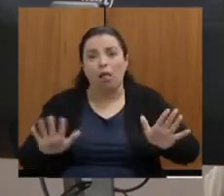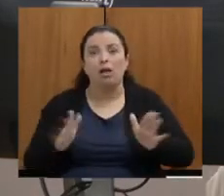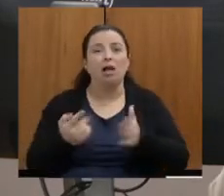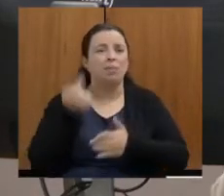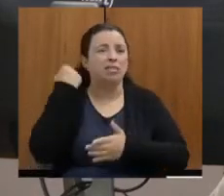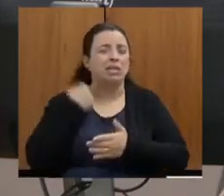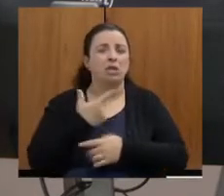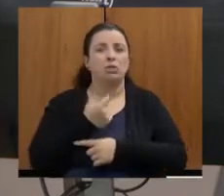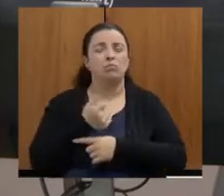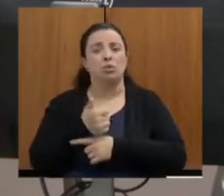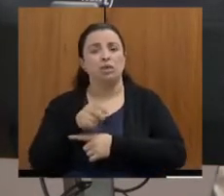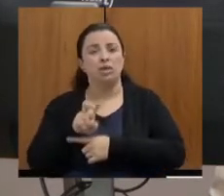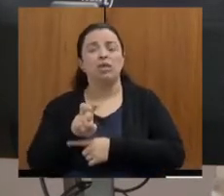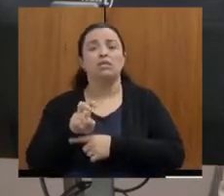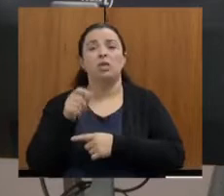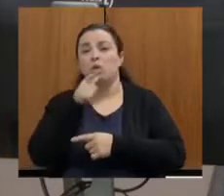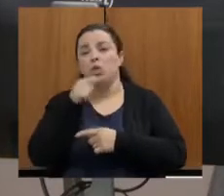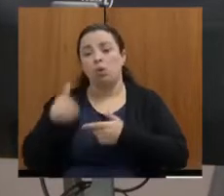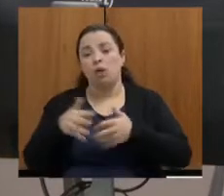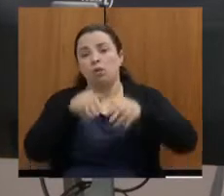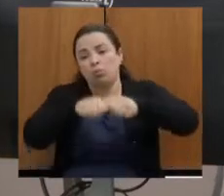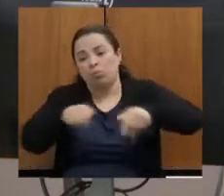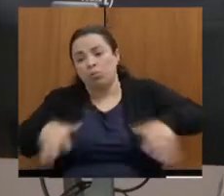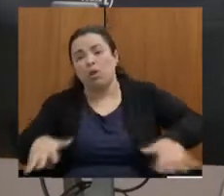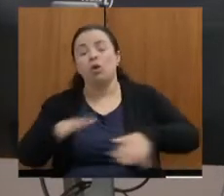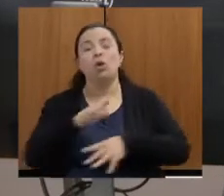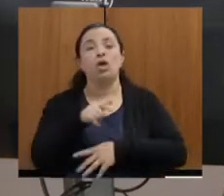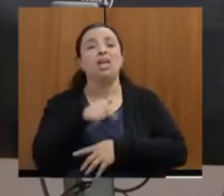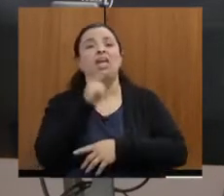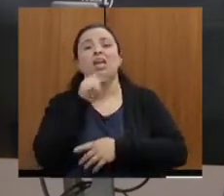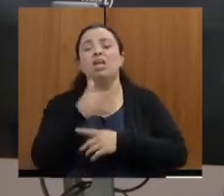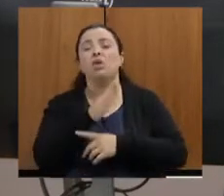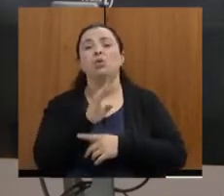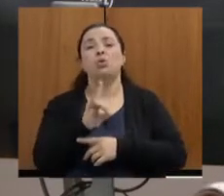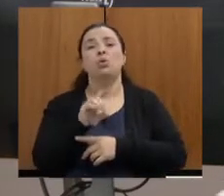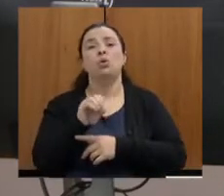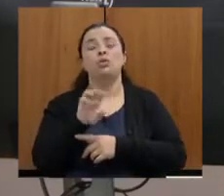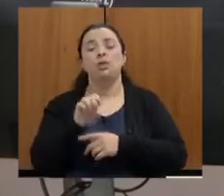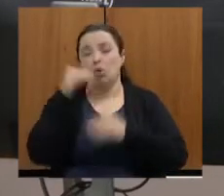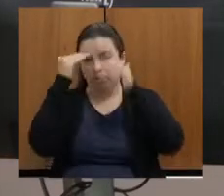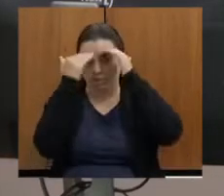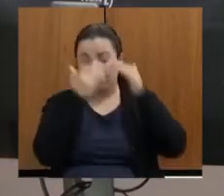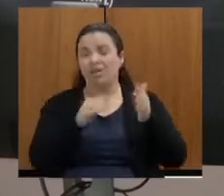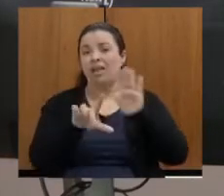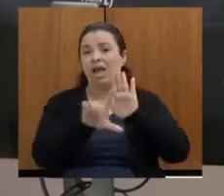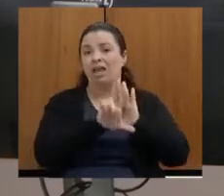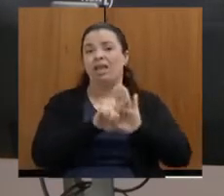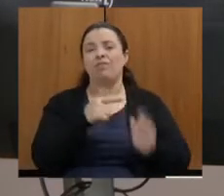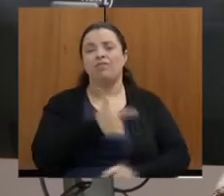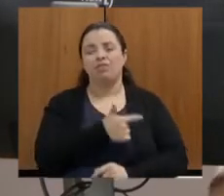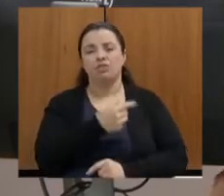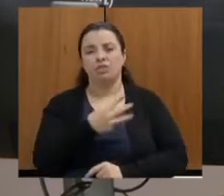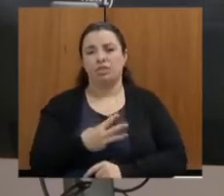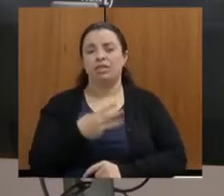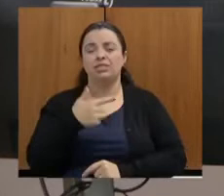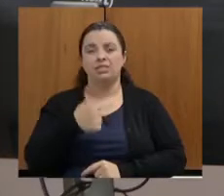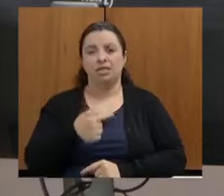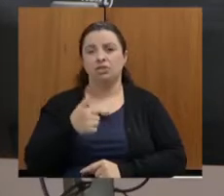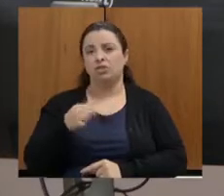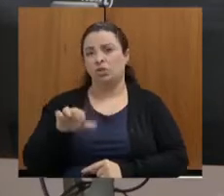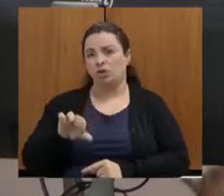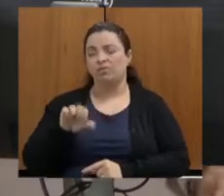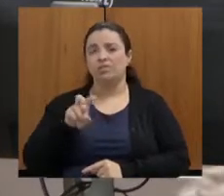bacia do Rio Doce Considerando o disposto na lei nº 2379 5/21